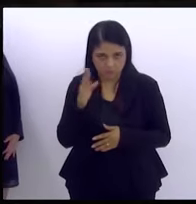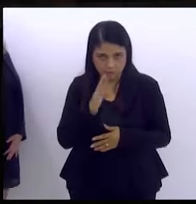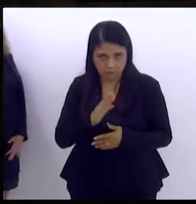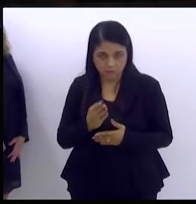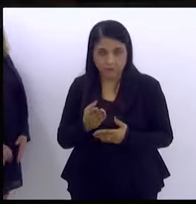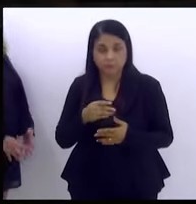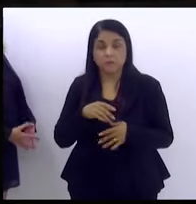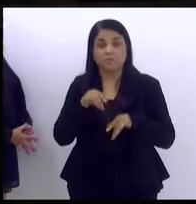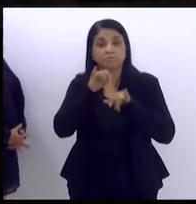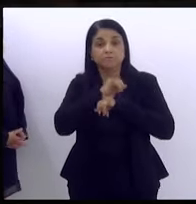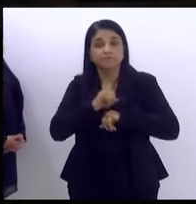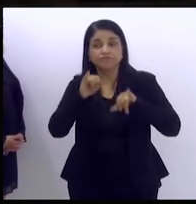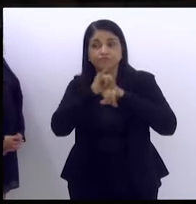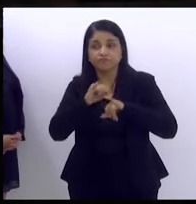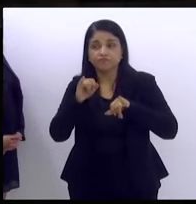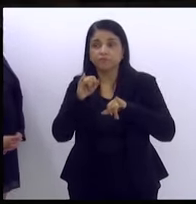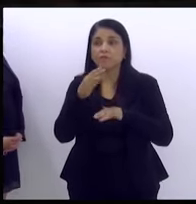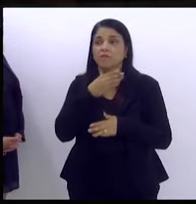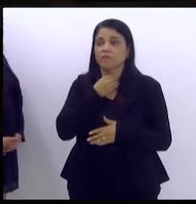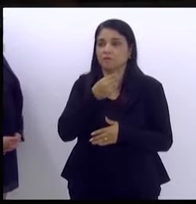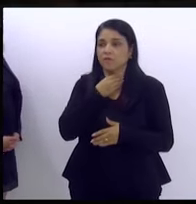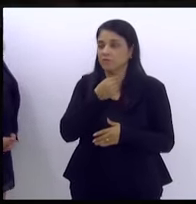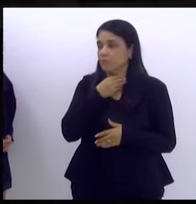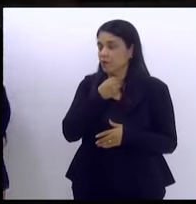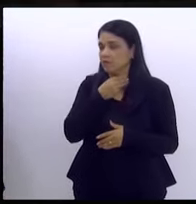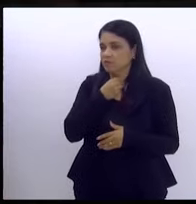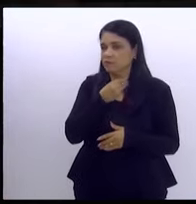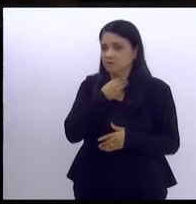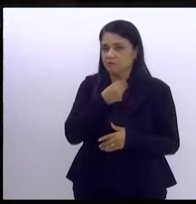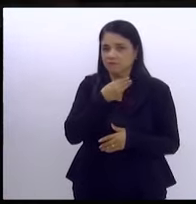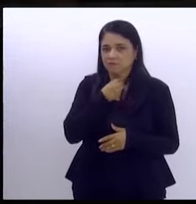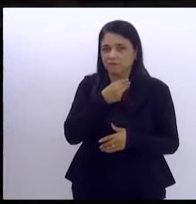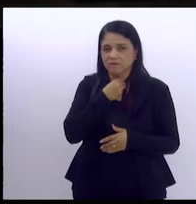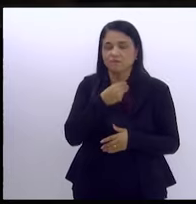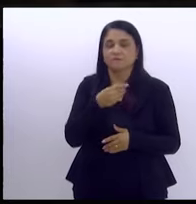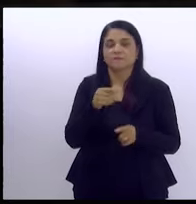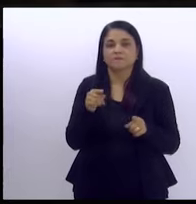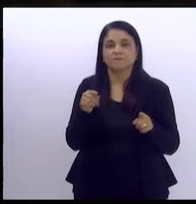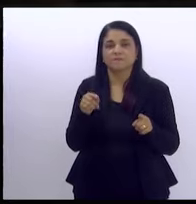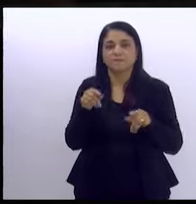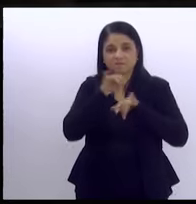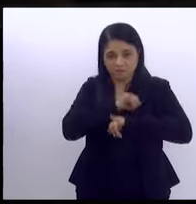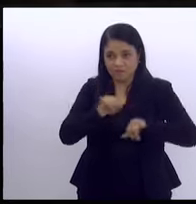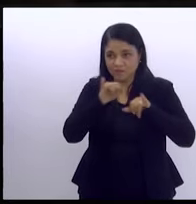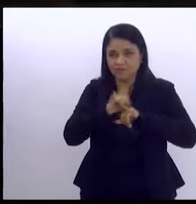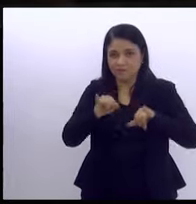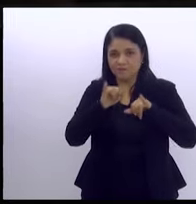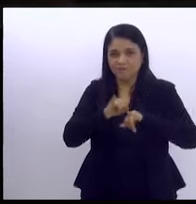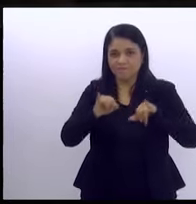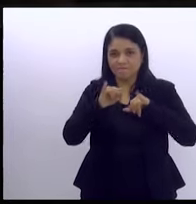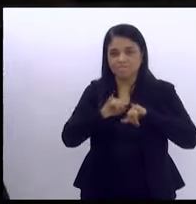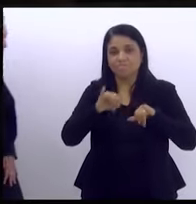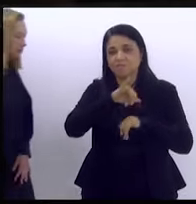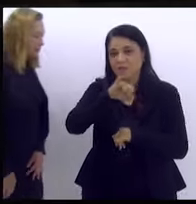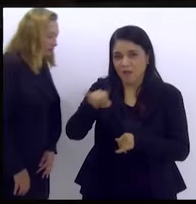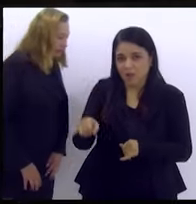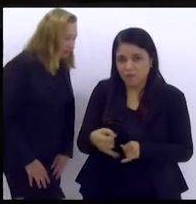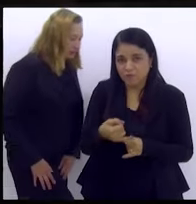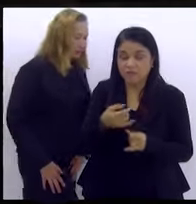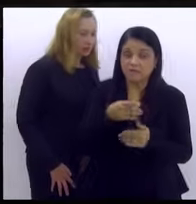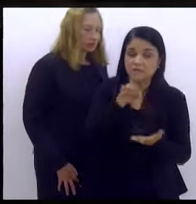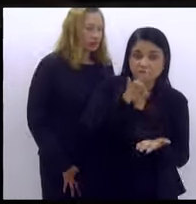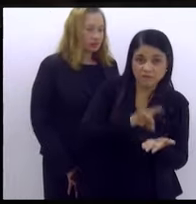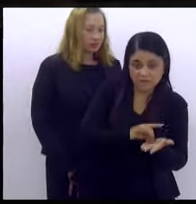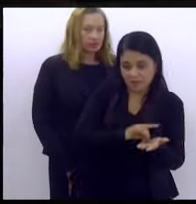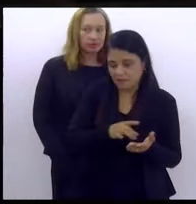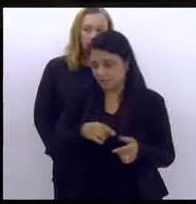que é uma notícia fabricada, o que é uma notícia falsa, o que é uma notícia que se aproveita uma parte verdadeira e